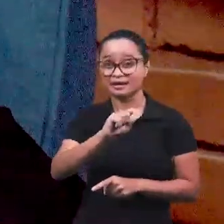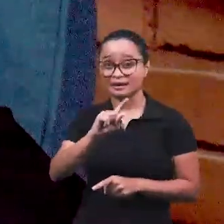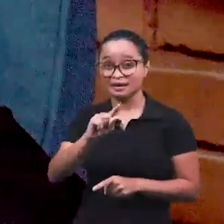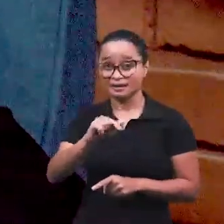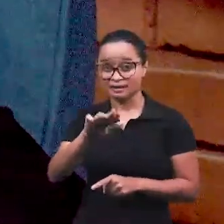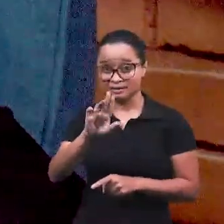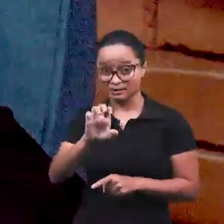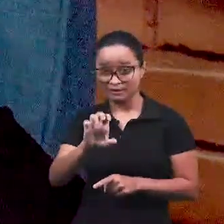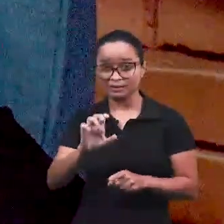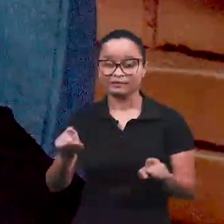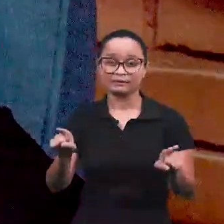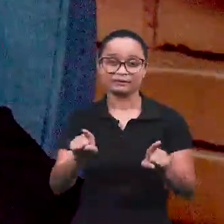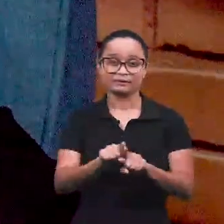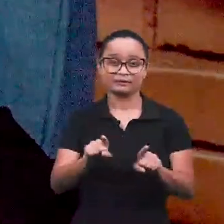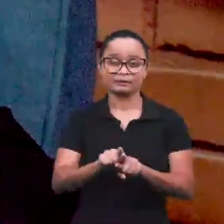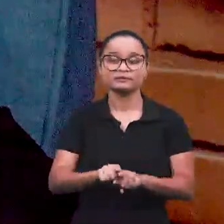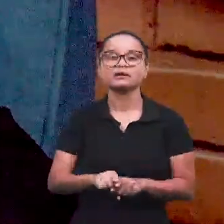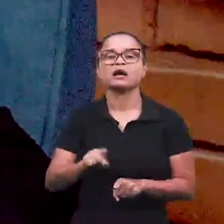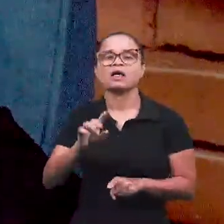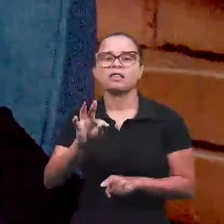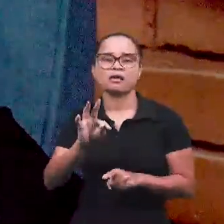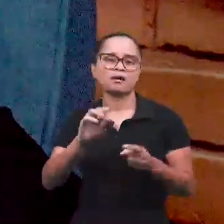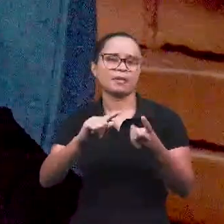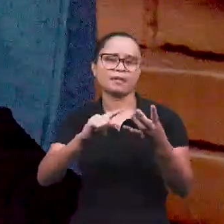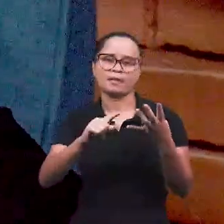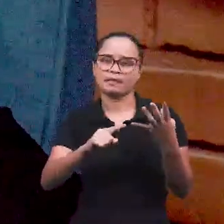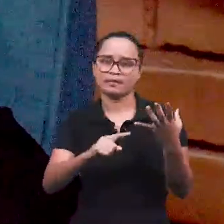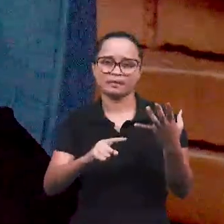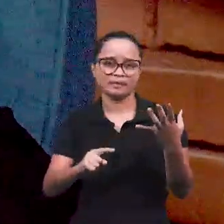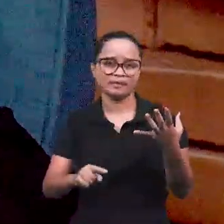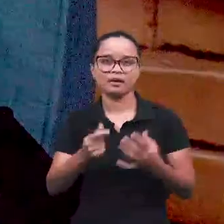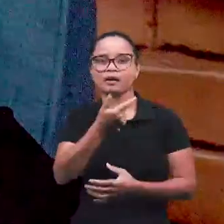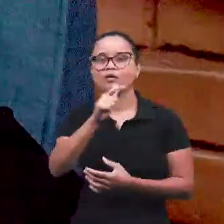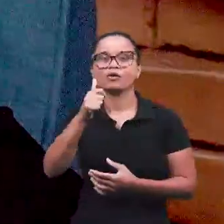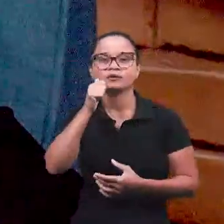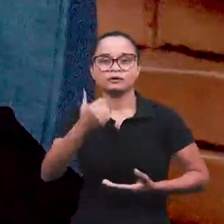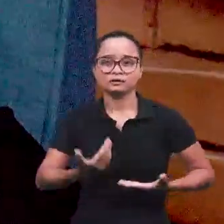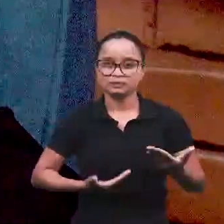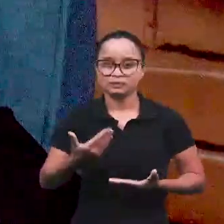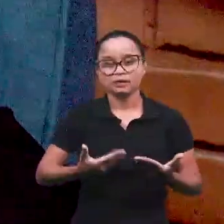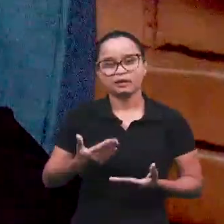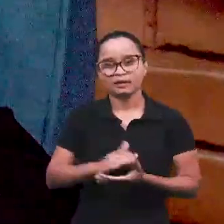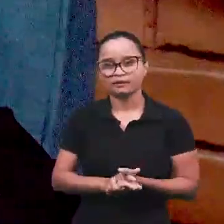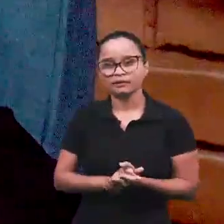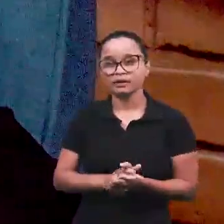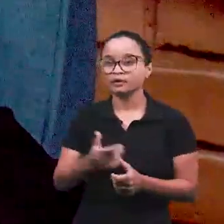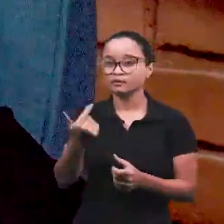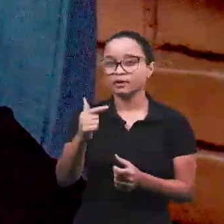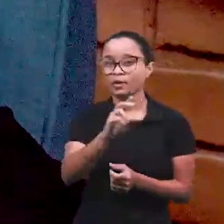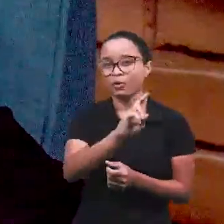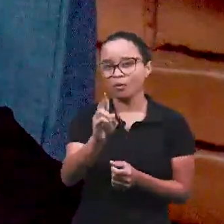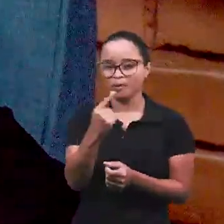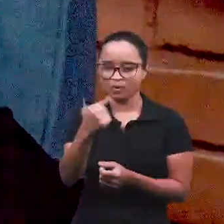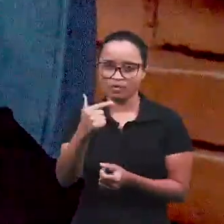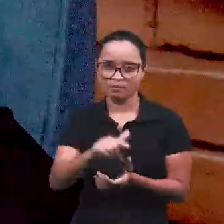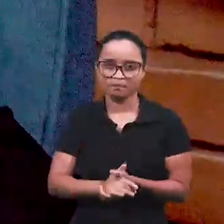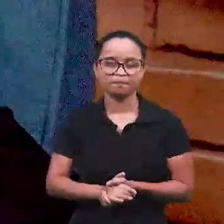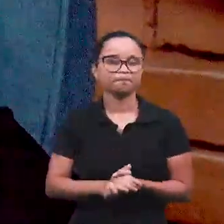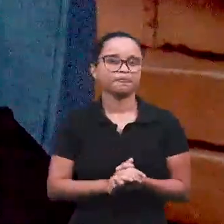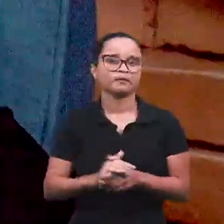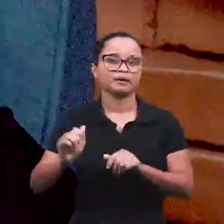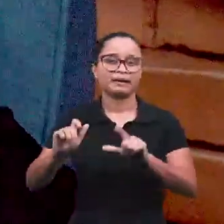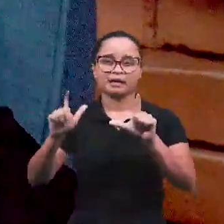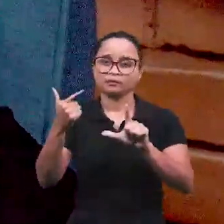Fernanda, a Lana Carolina, o Juan Carlos, a Thalita e mais a outra irmã, cujo nome não aparece